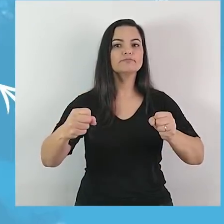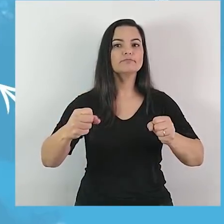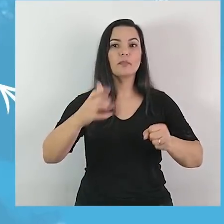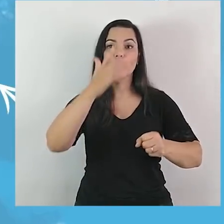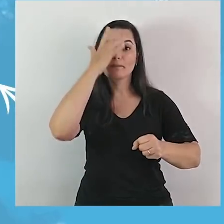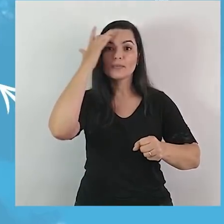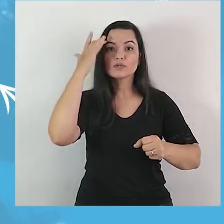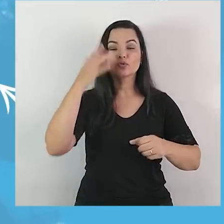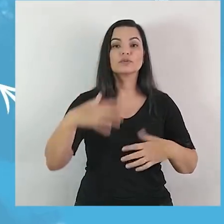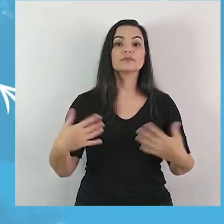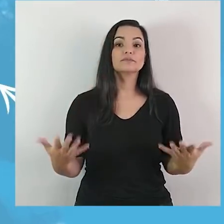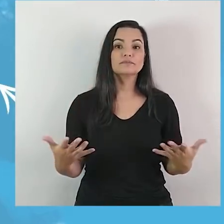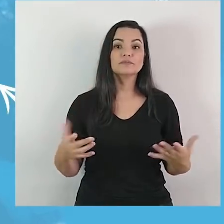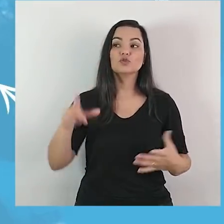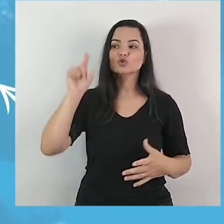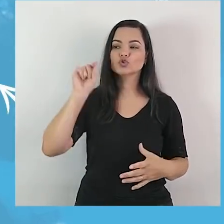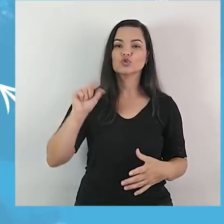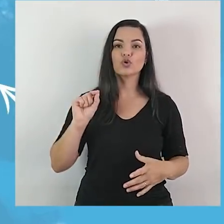xixi?